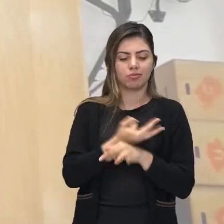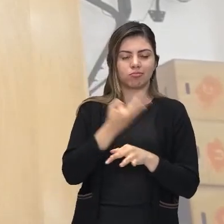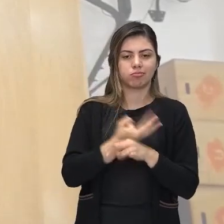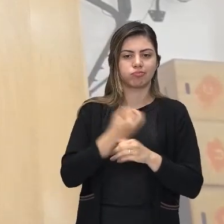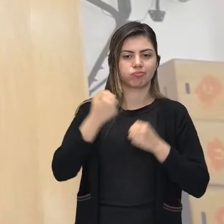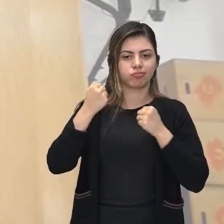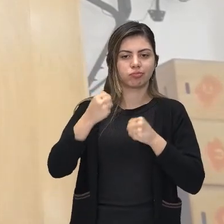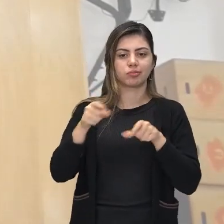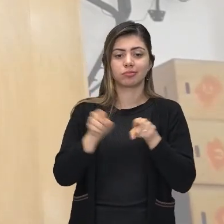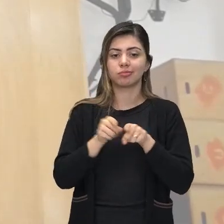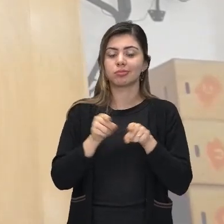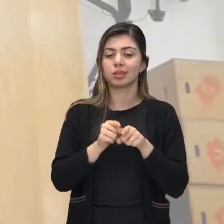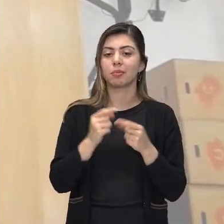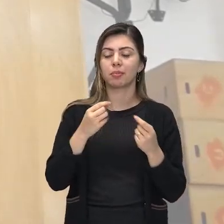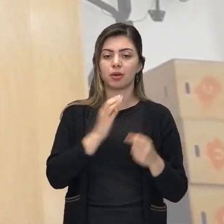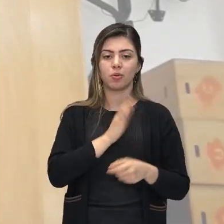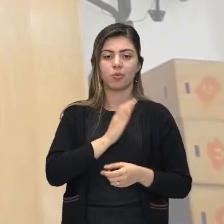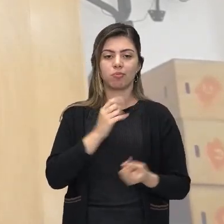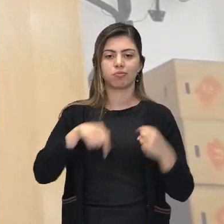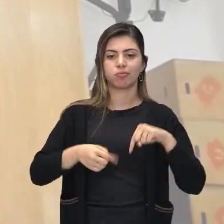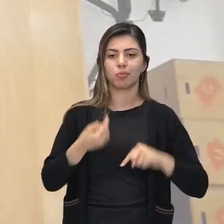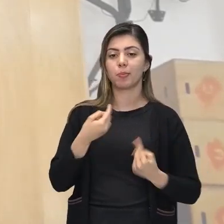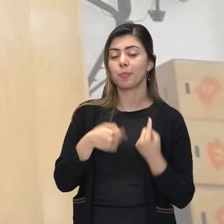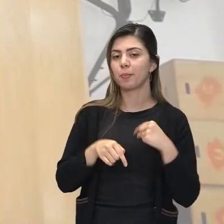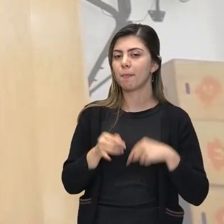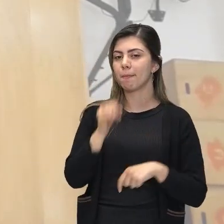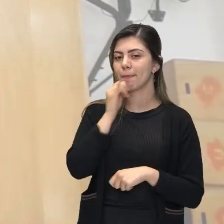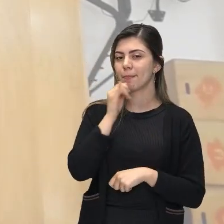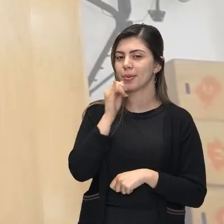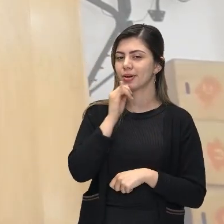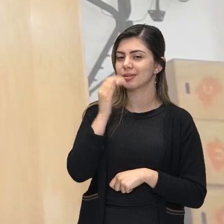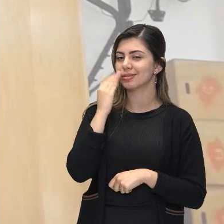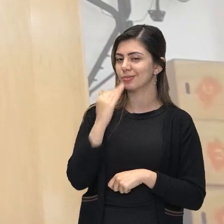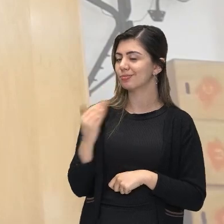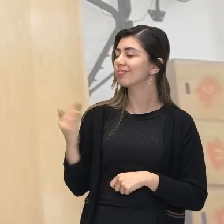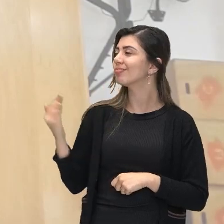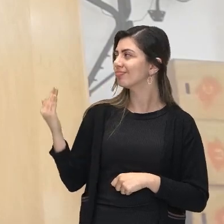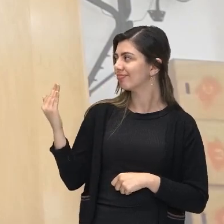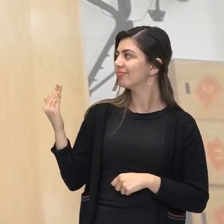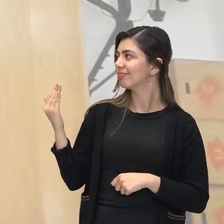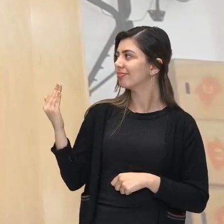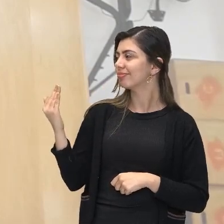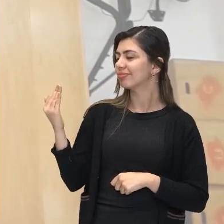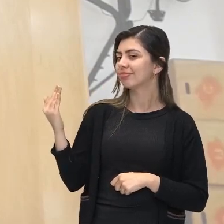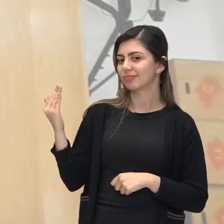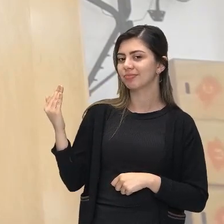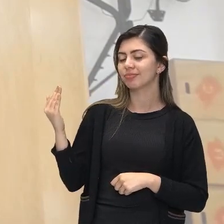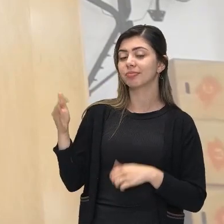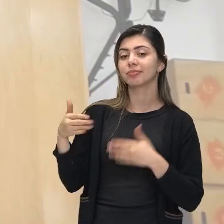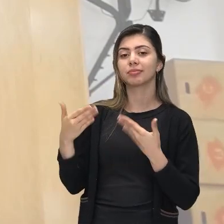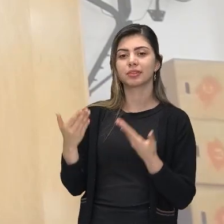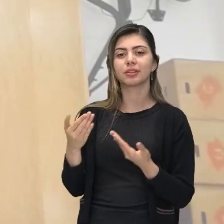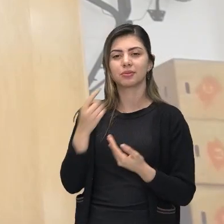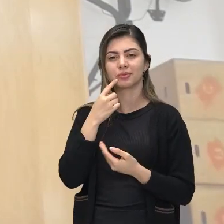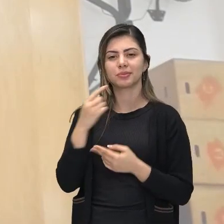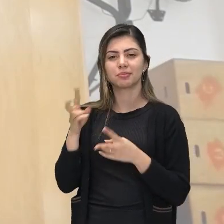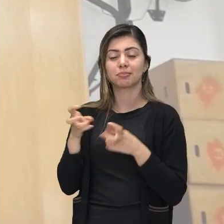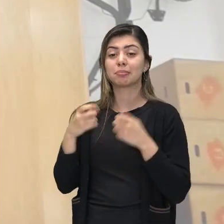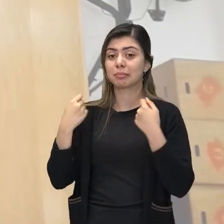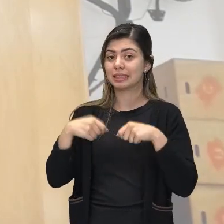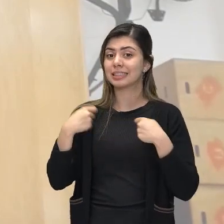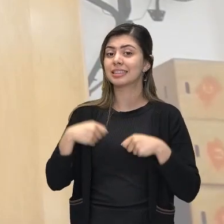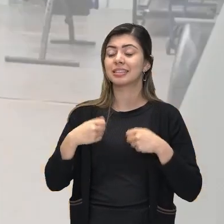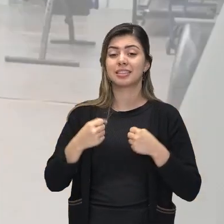como é o kettlebell, né, que é esse peso que é utilizado aí para executar as ações. Então, vê que, de fato, precisa ter muita força